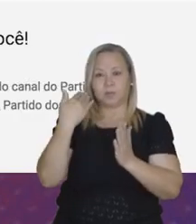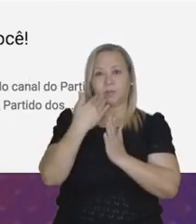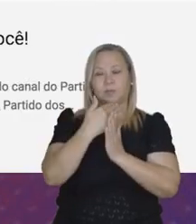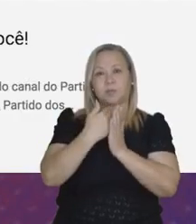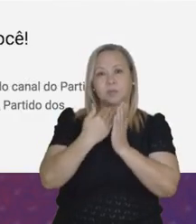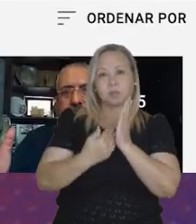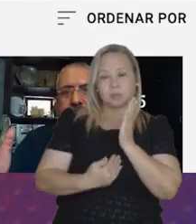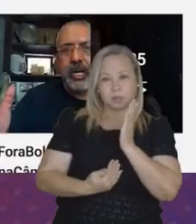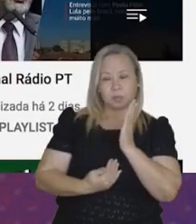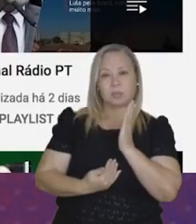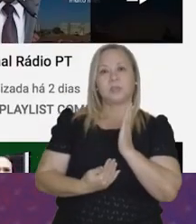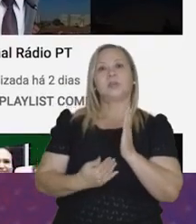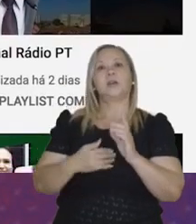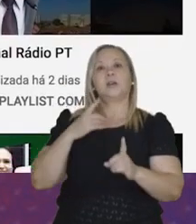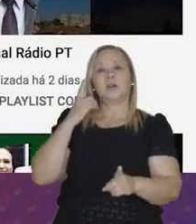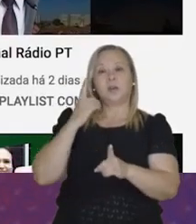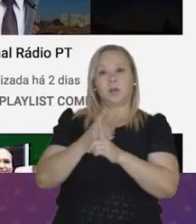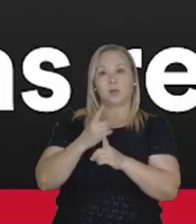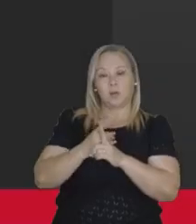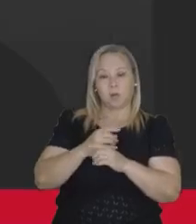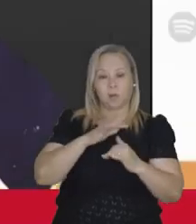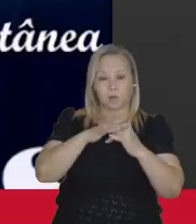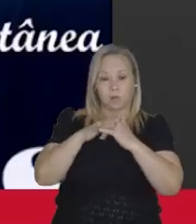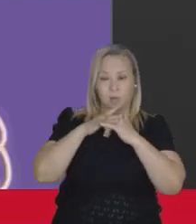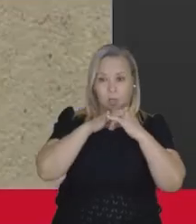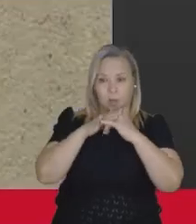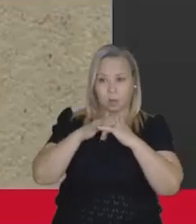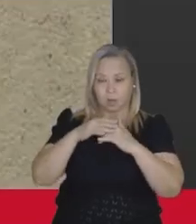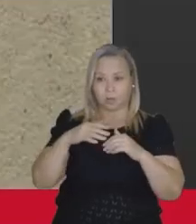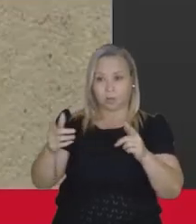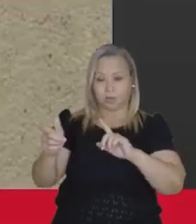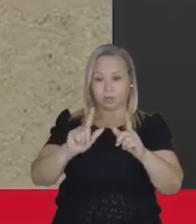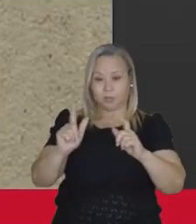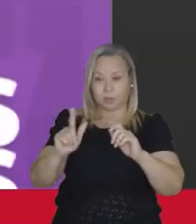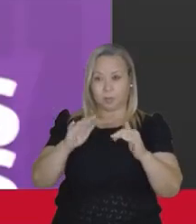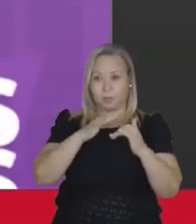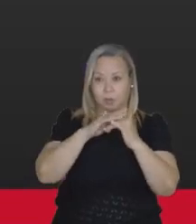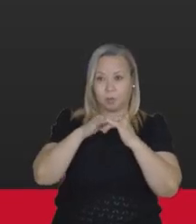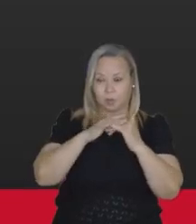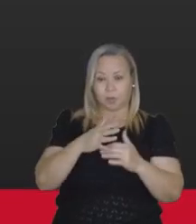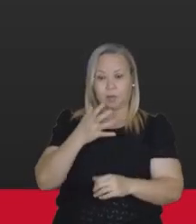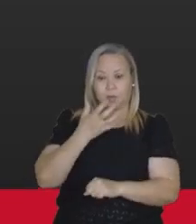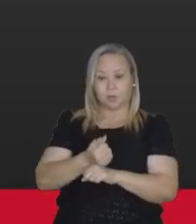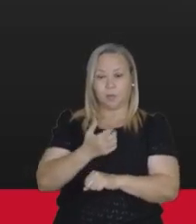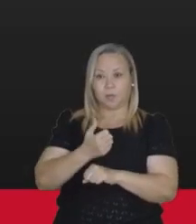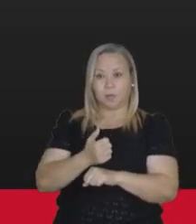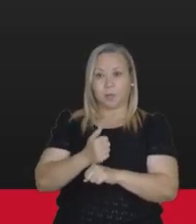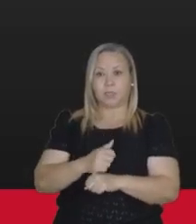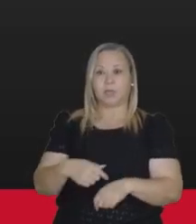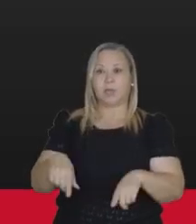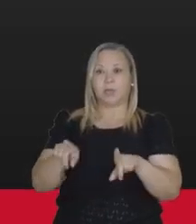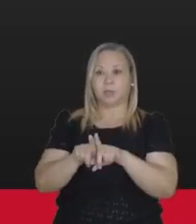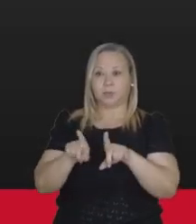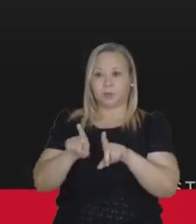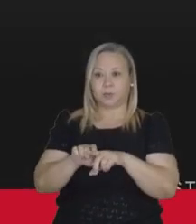TV Elas por Elas Formação no canal da TV PT no YouTube e em formato de podcast no Spotify.